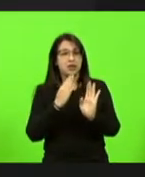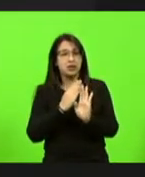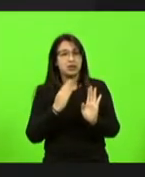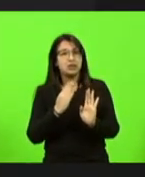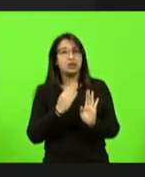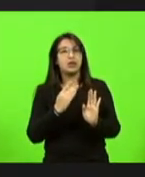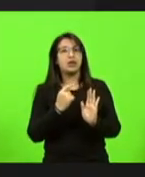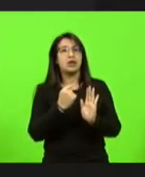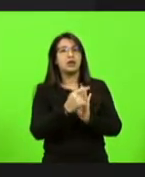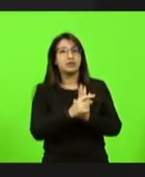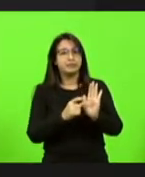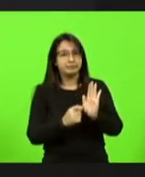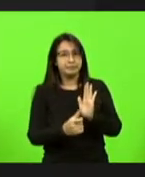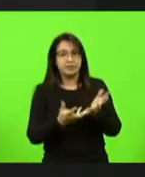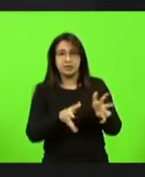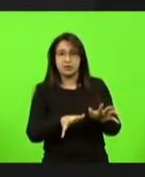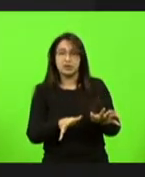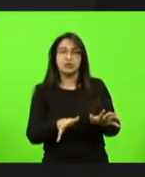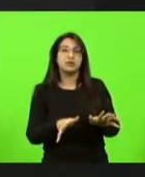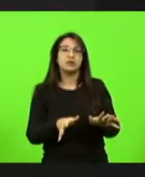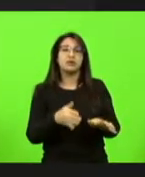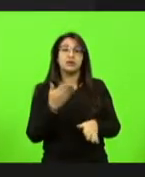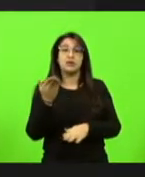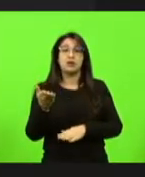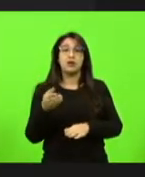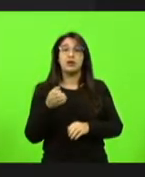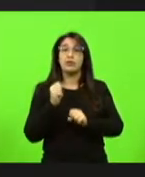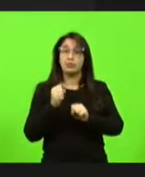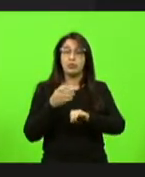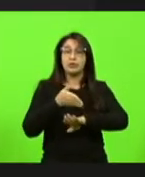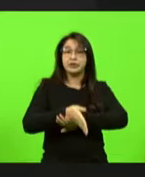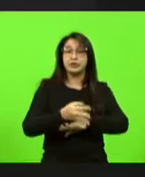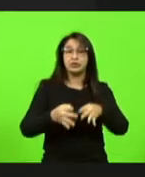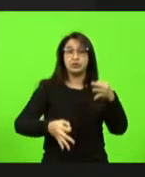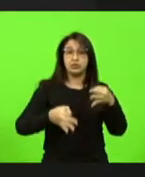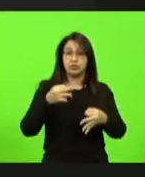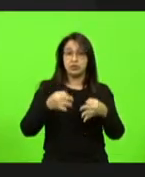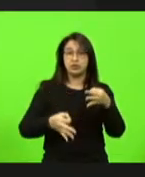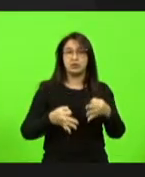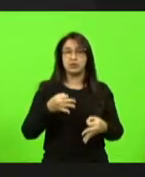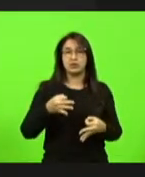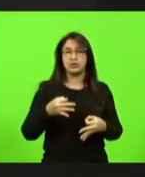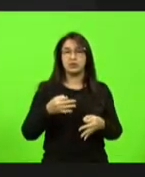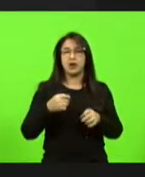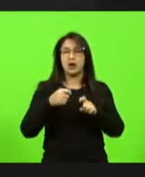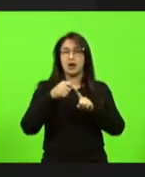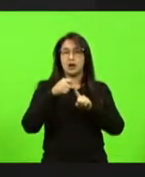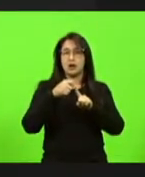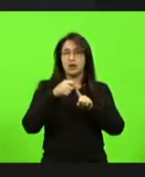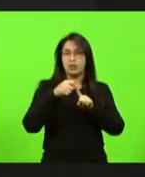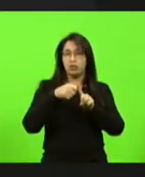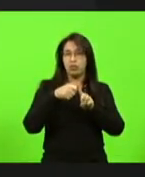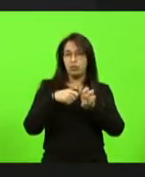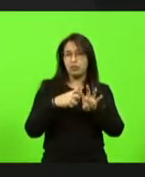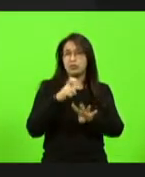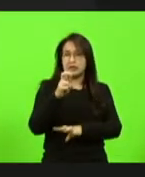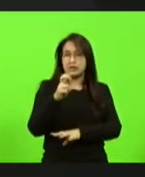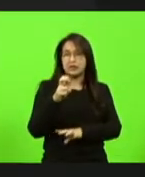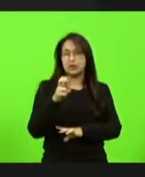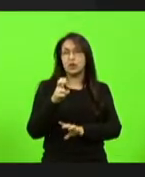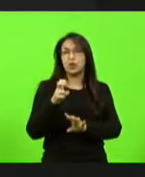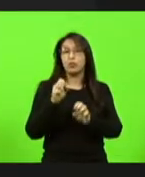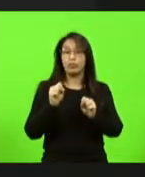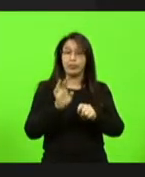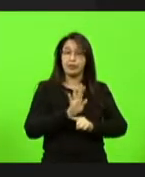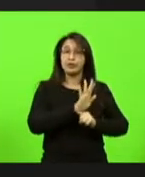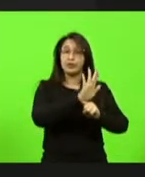o veto. E ele que entrasse na justiça. Aquele lapso temporal de 2, 3, 4, 5 meses ajudaria inúmeros